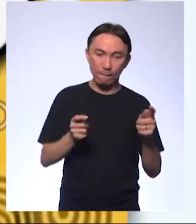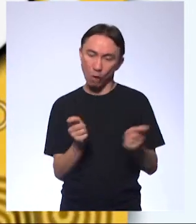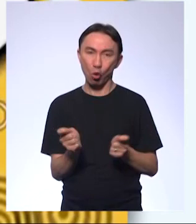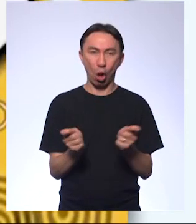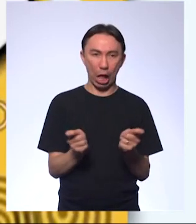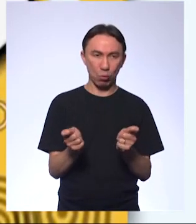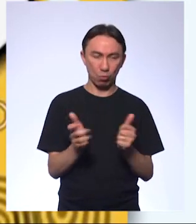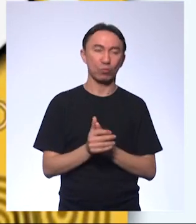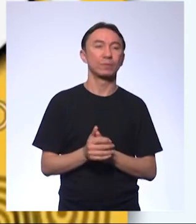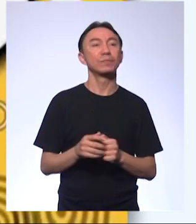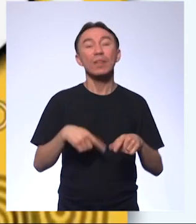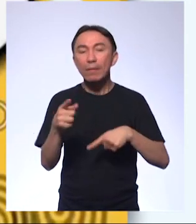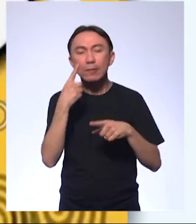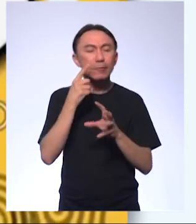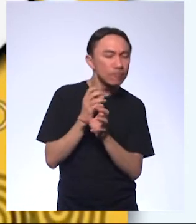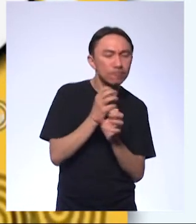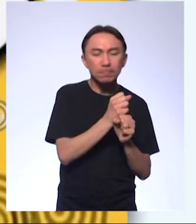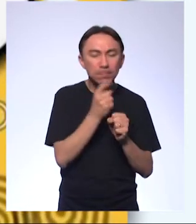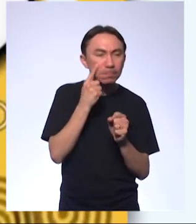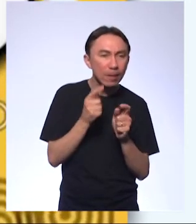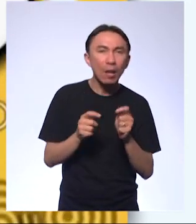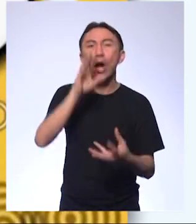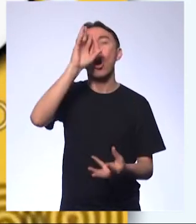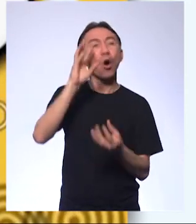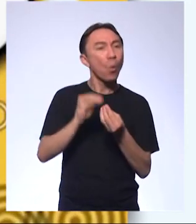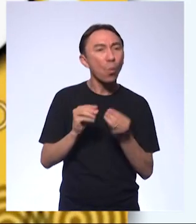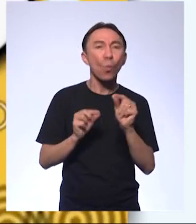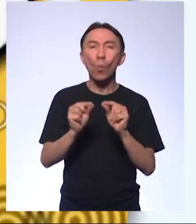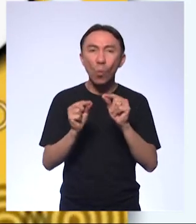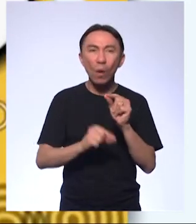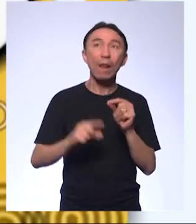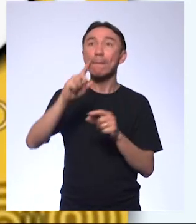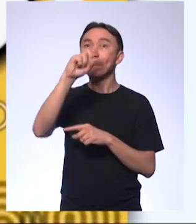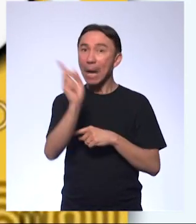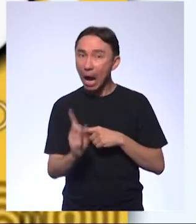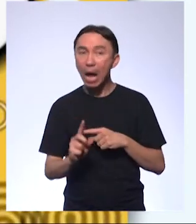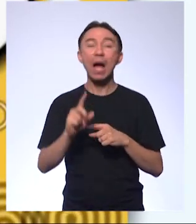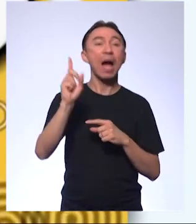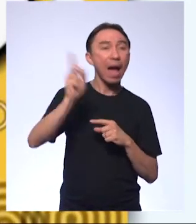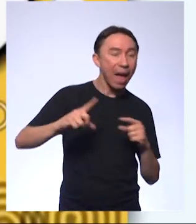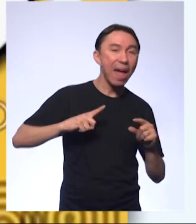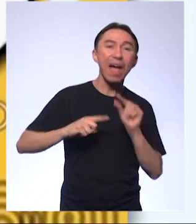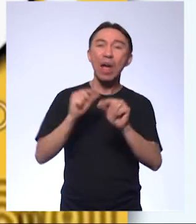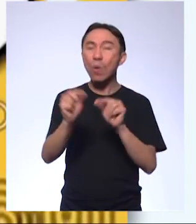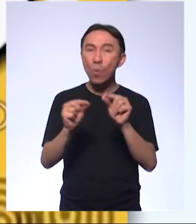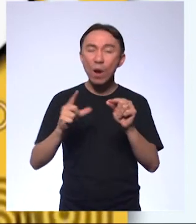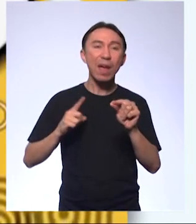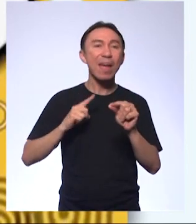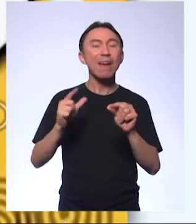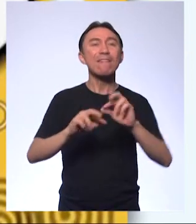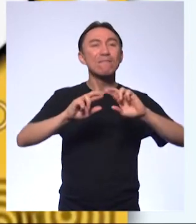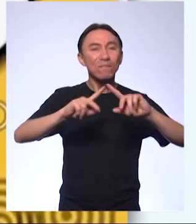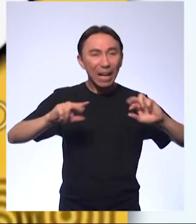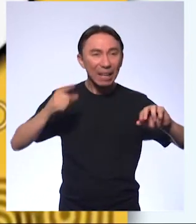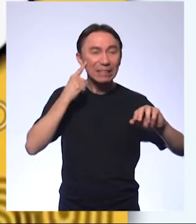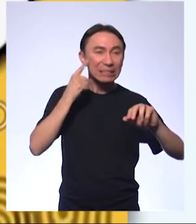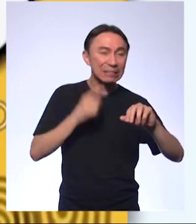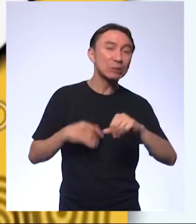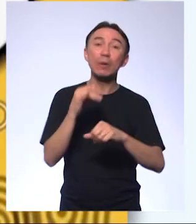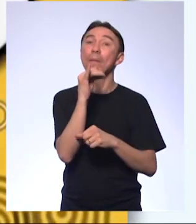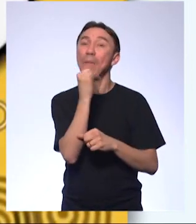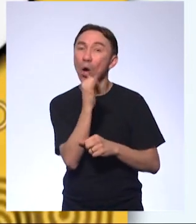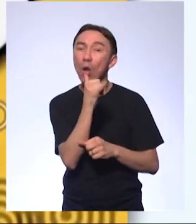elétricas. São os chamados raios catódicos. Thomson fez meticulosas medições interferindo na trajetória dos raios através de campos